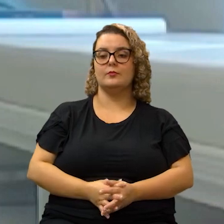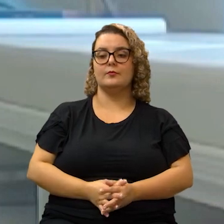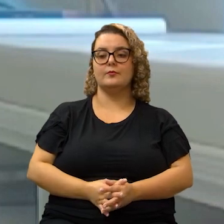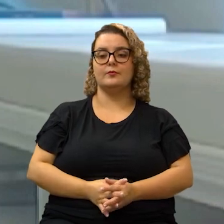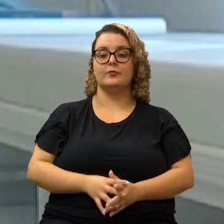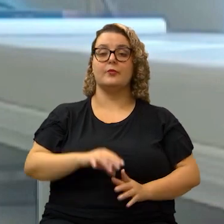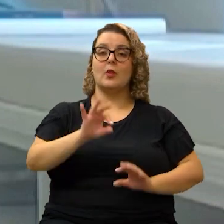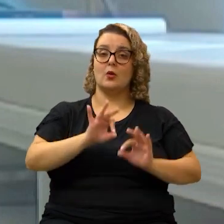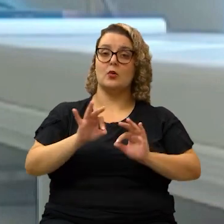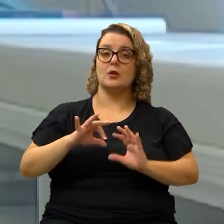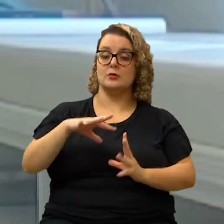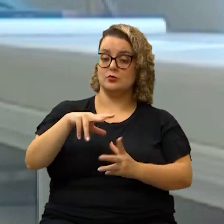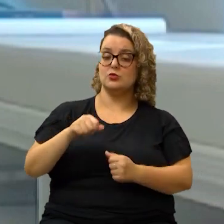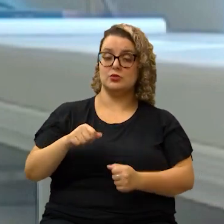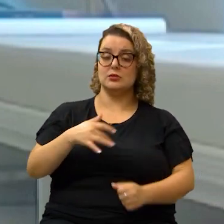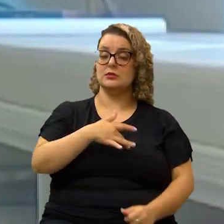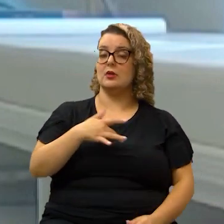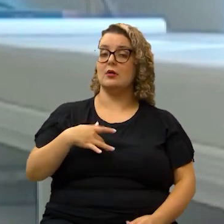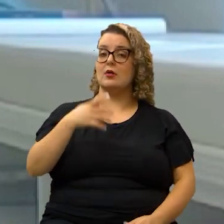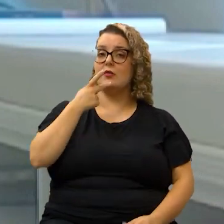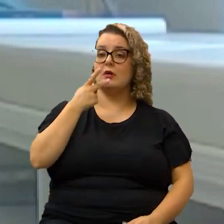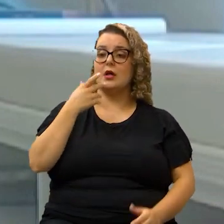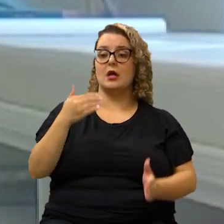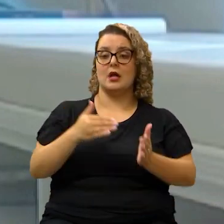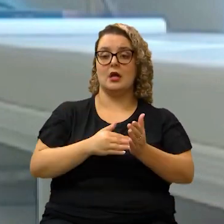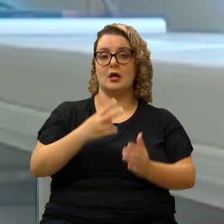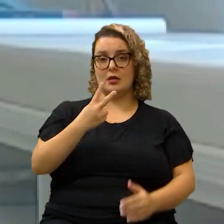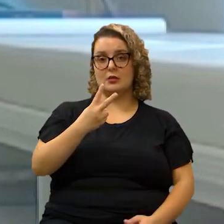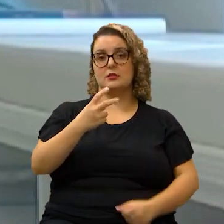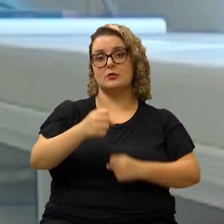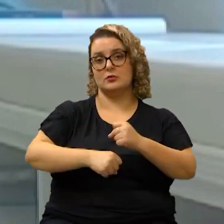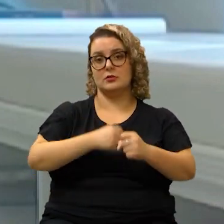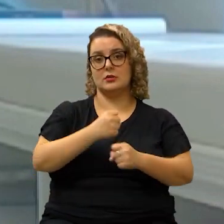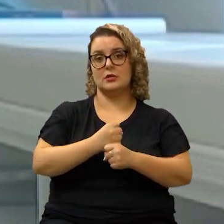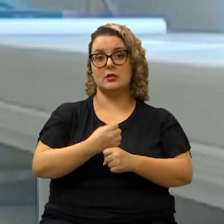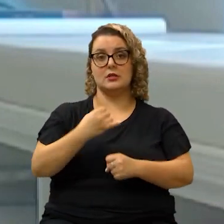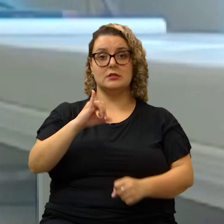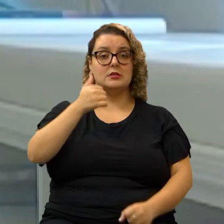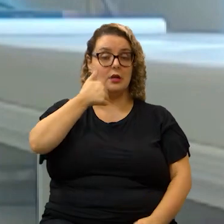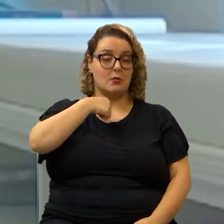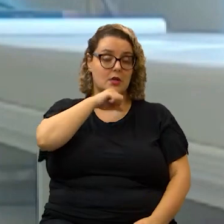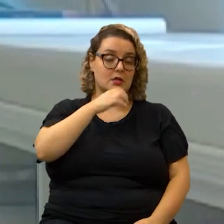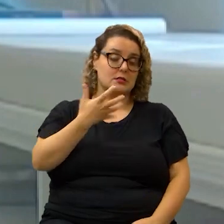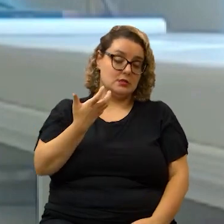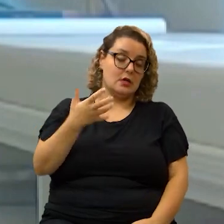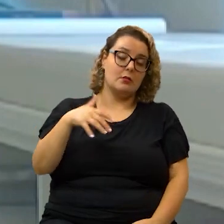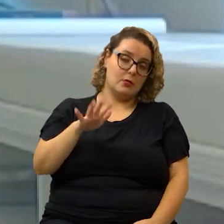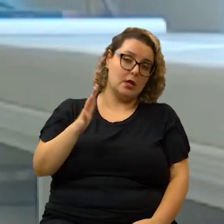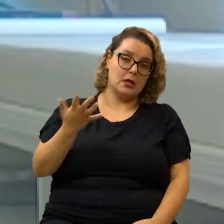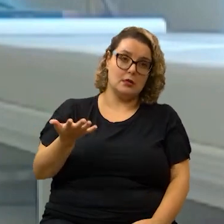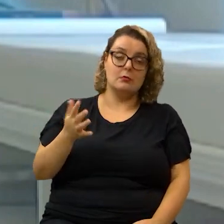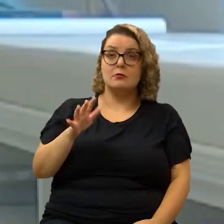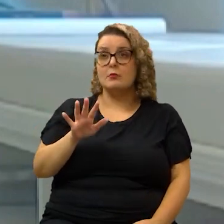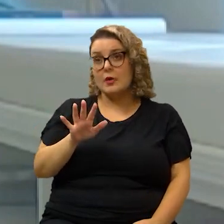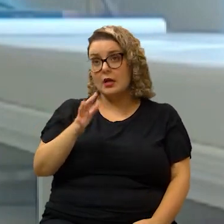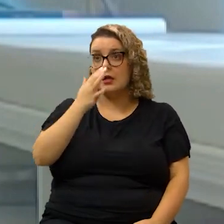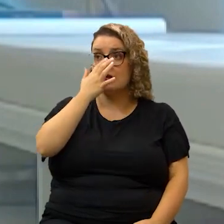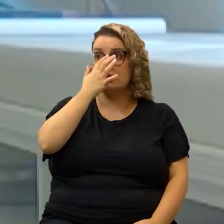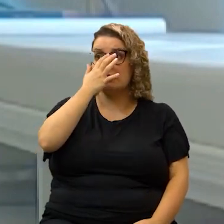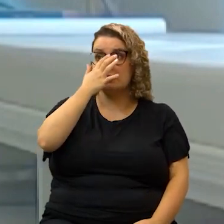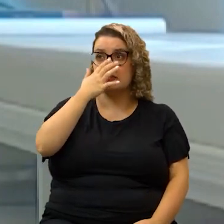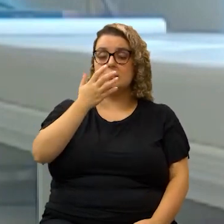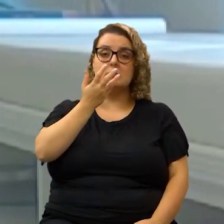né? Mas a criança, como eu falei, nosso organismo tem plasticidade